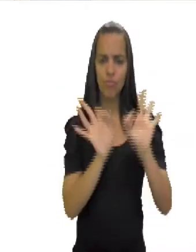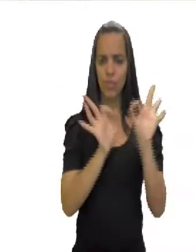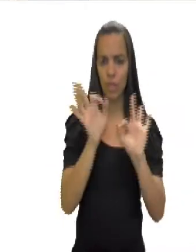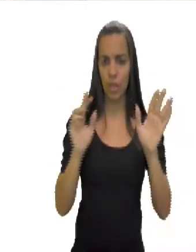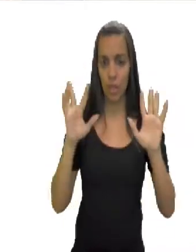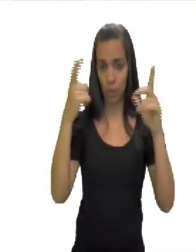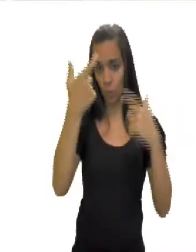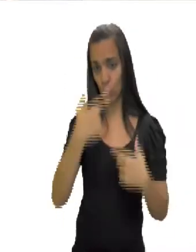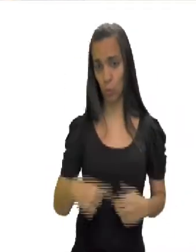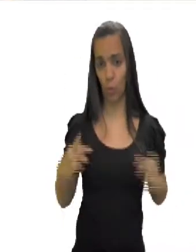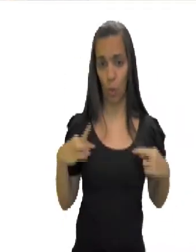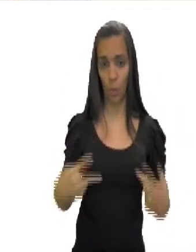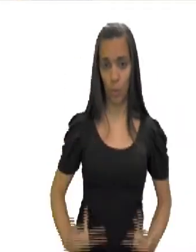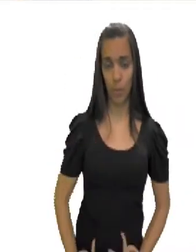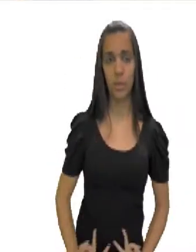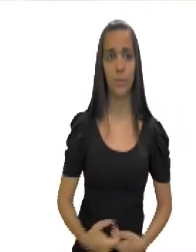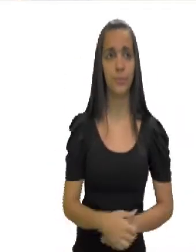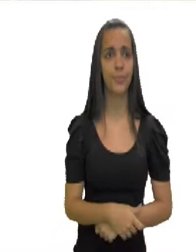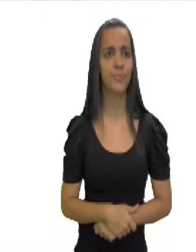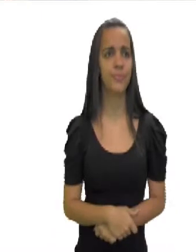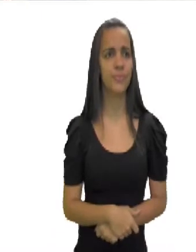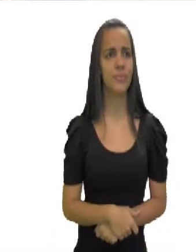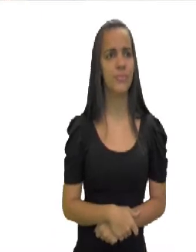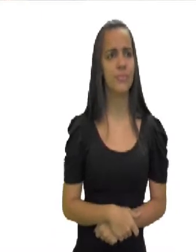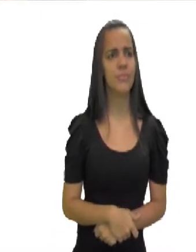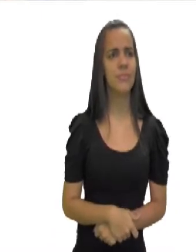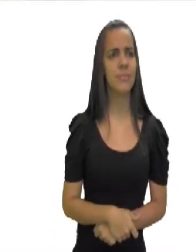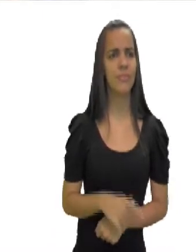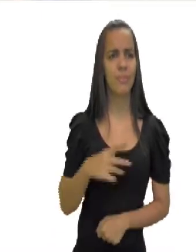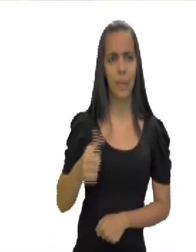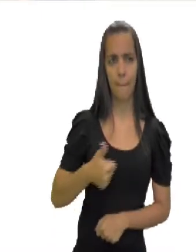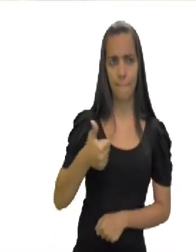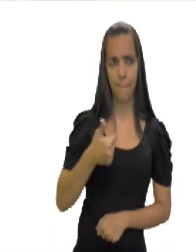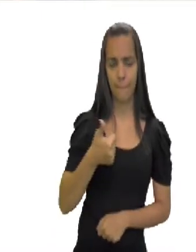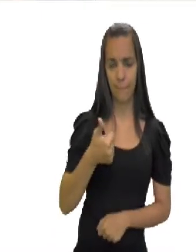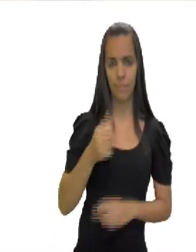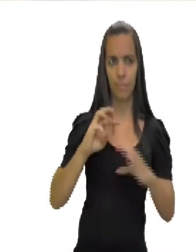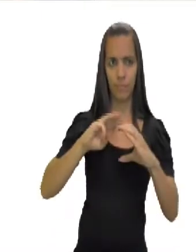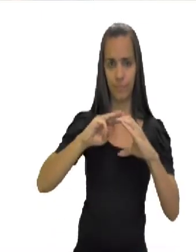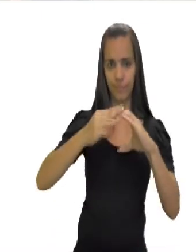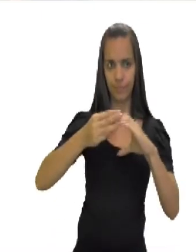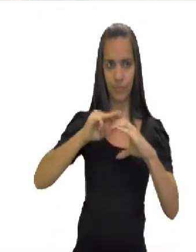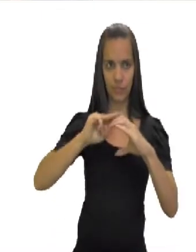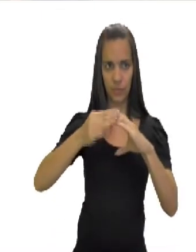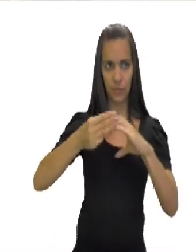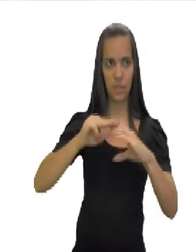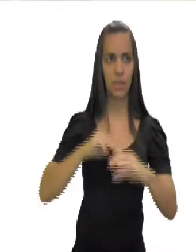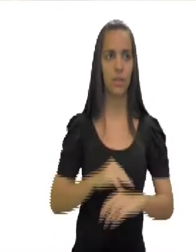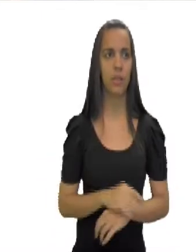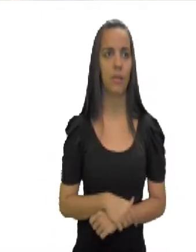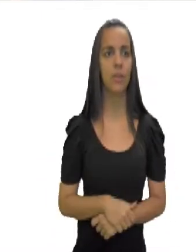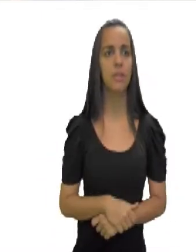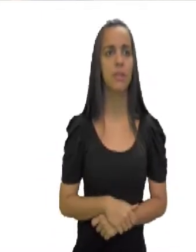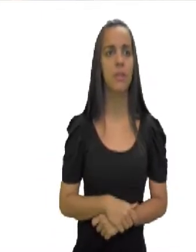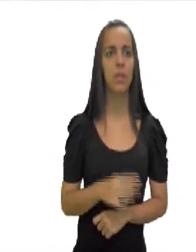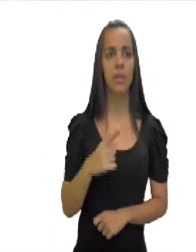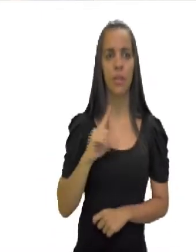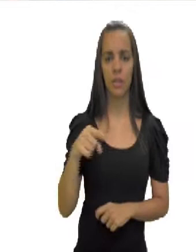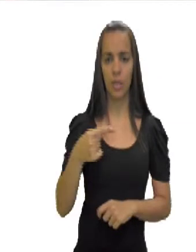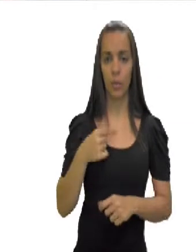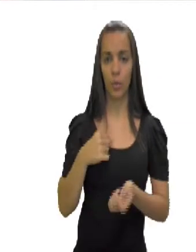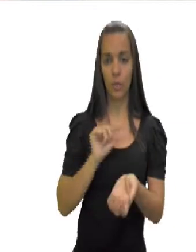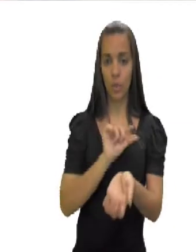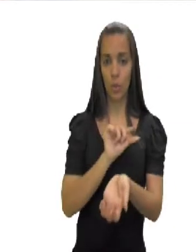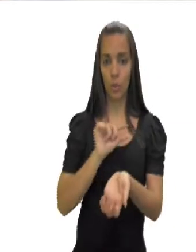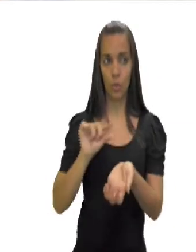corpo humano acontecem da seguinte maneira. Primeiro, a célula. A célula